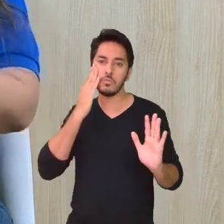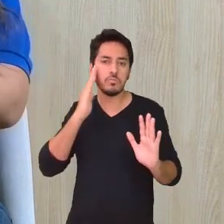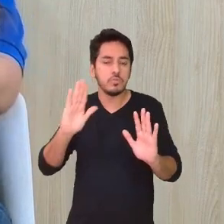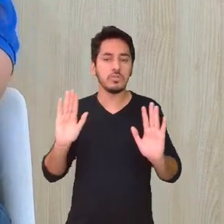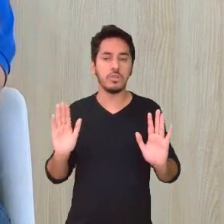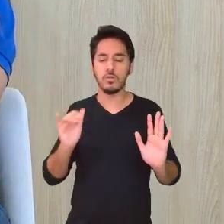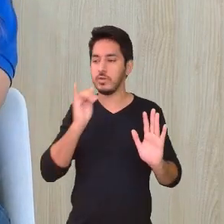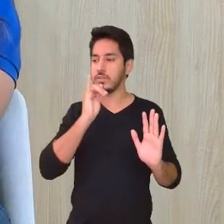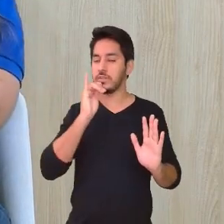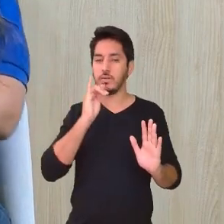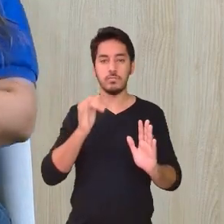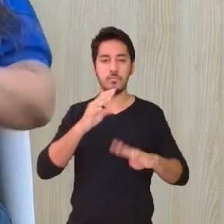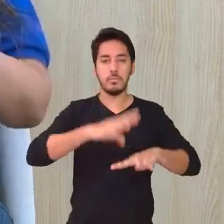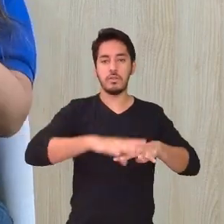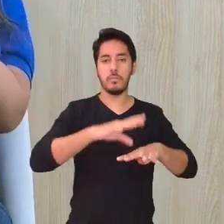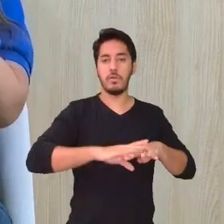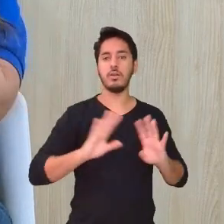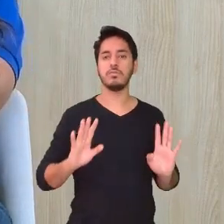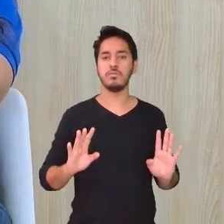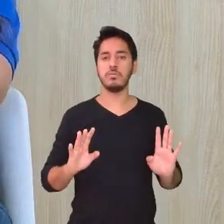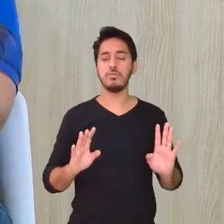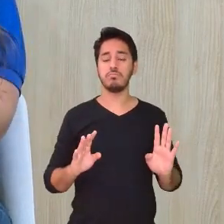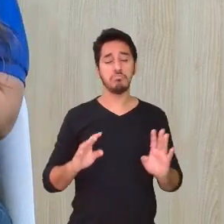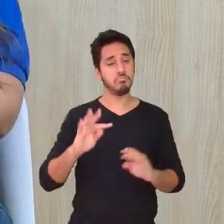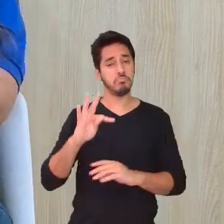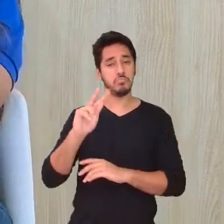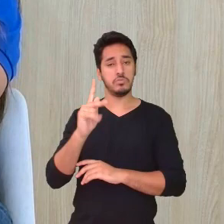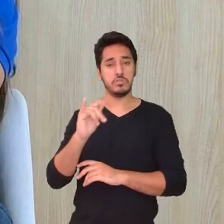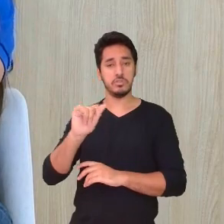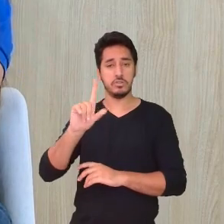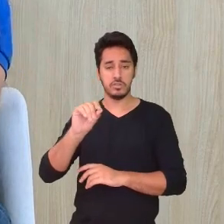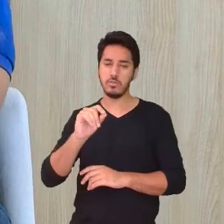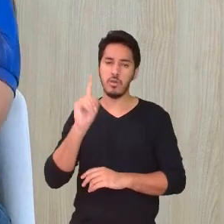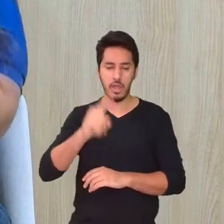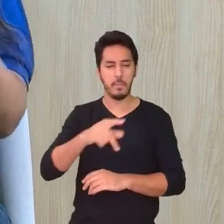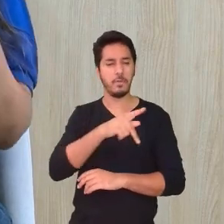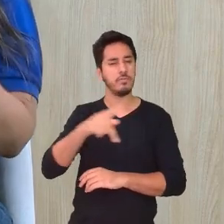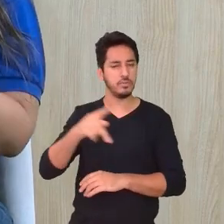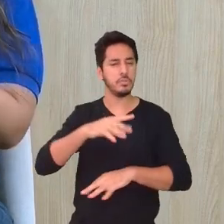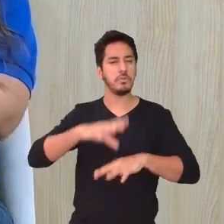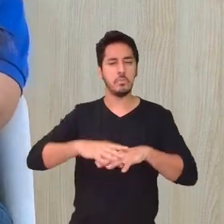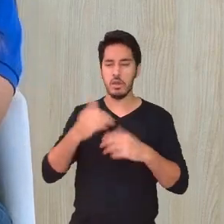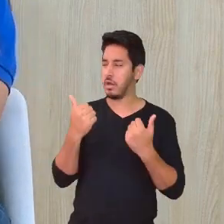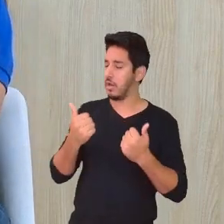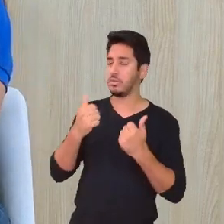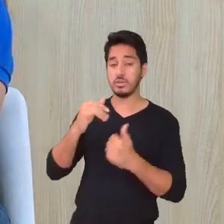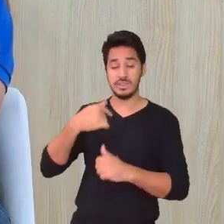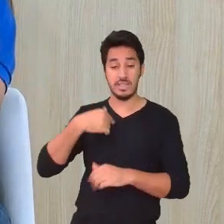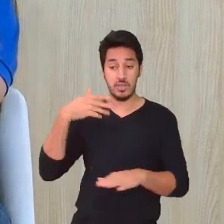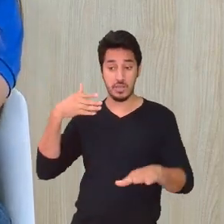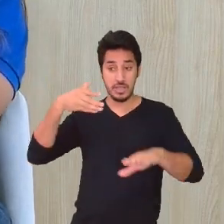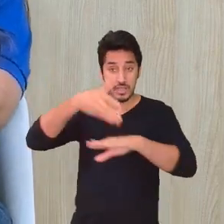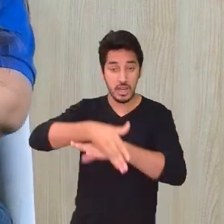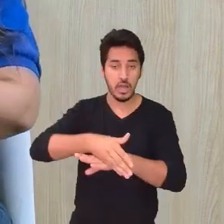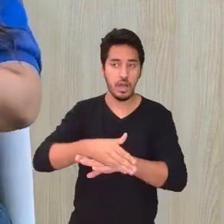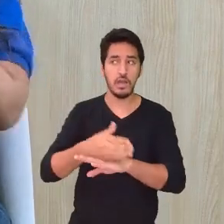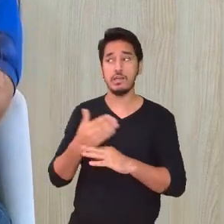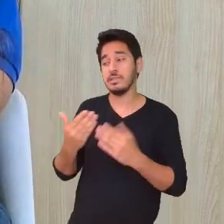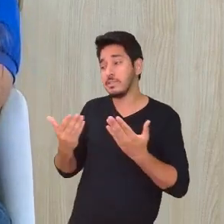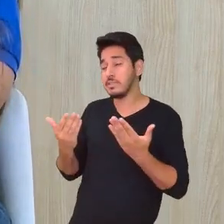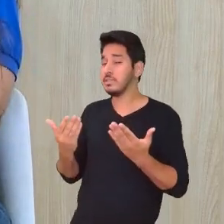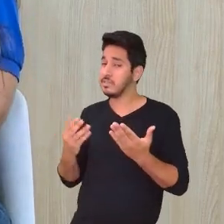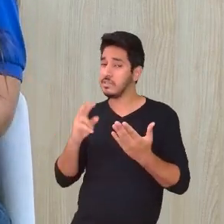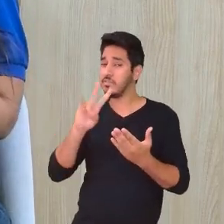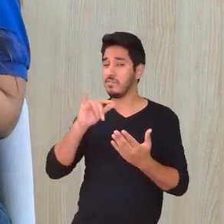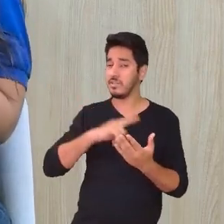Por exemplo, letramento matemático. Tiago domina perfeitamente, professor de matemática. Se eu entrar nesse universo, talvez eu vou sentir